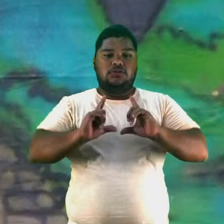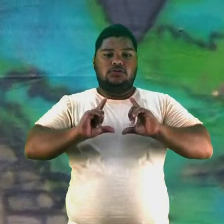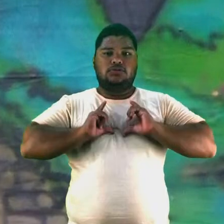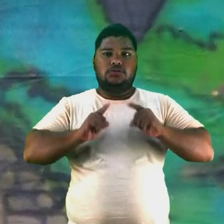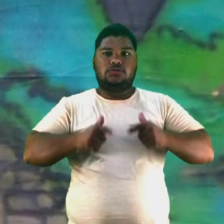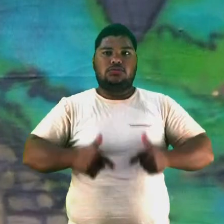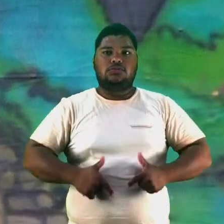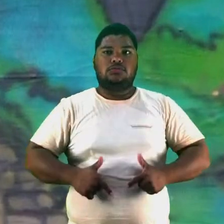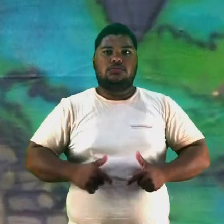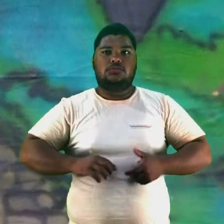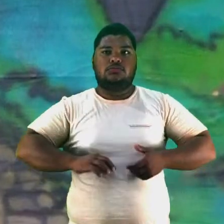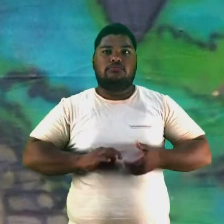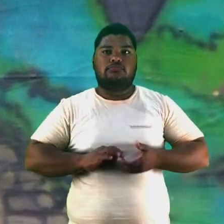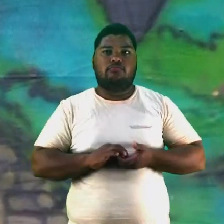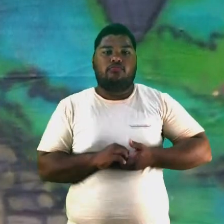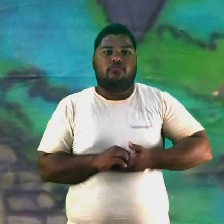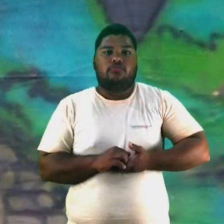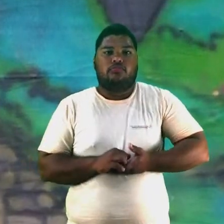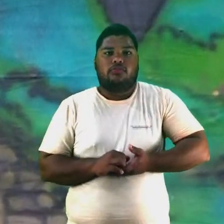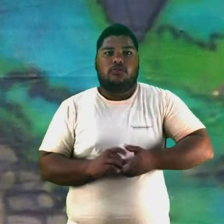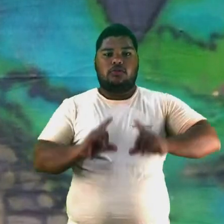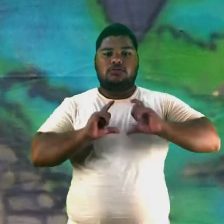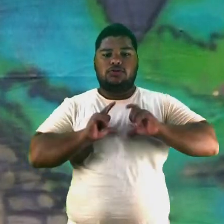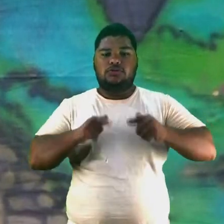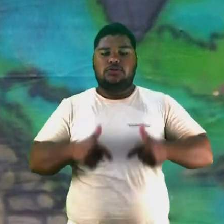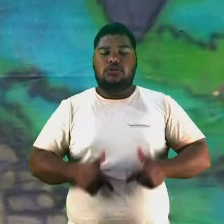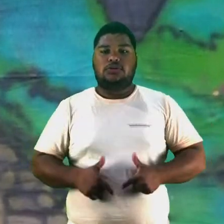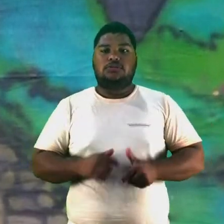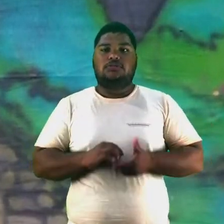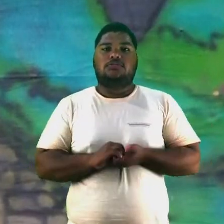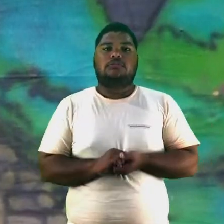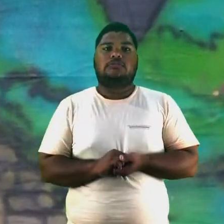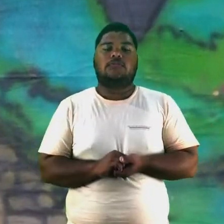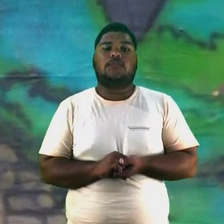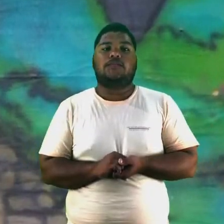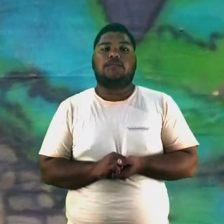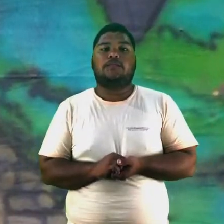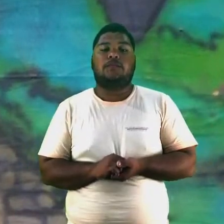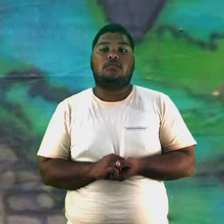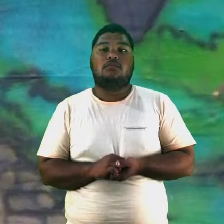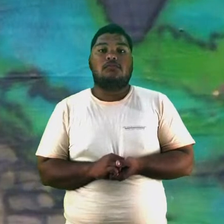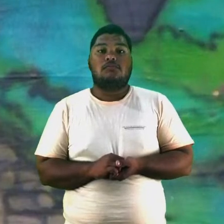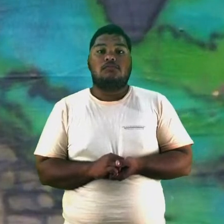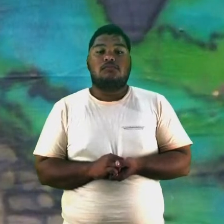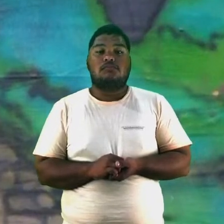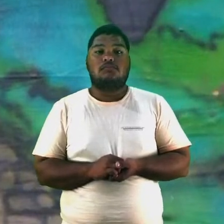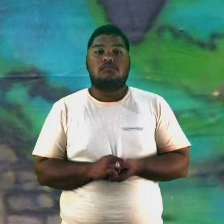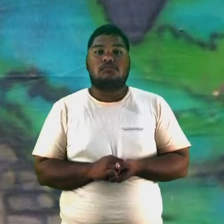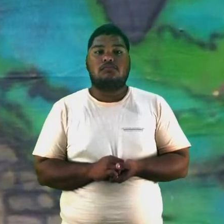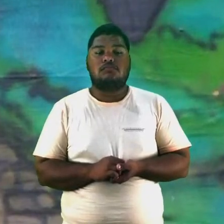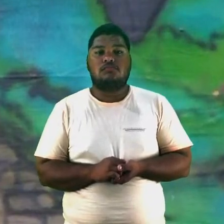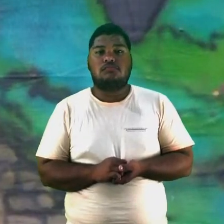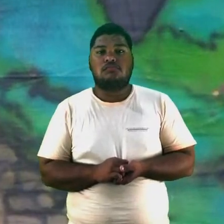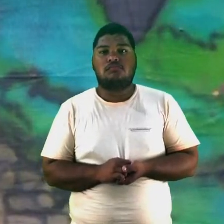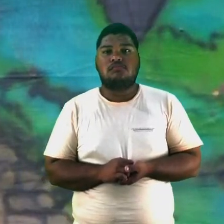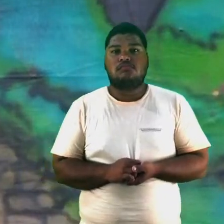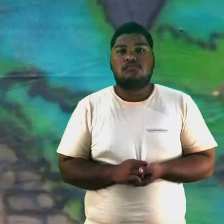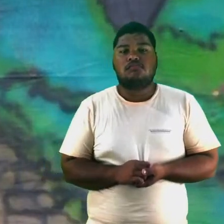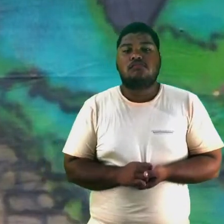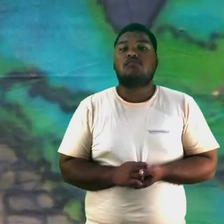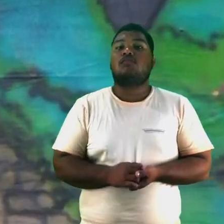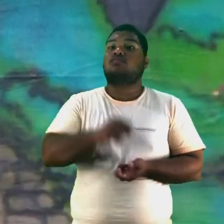Não é essa mesma versão que está aí no painel. Diz assim: tu, porém,